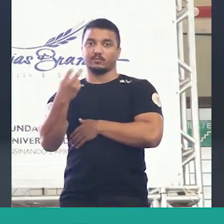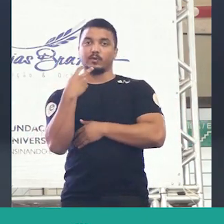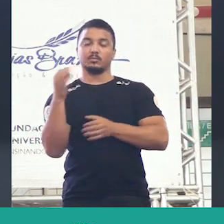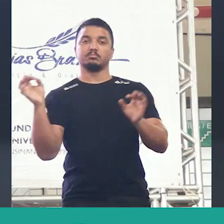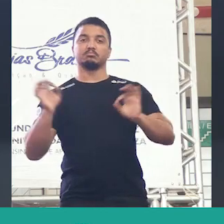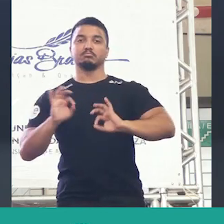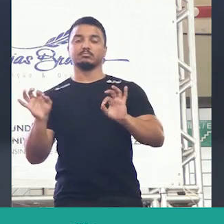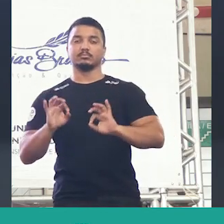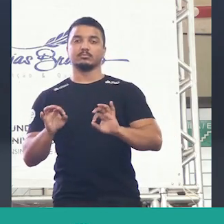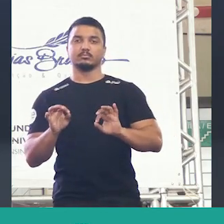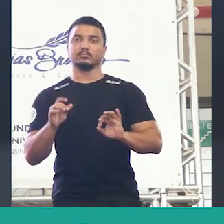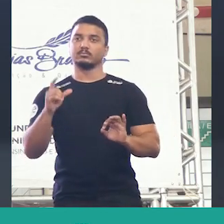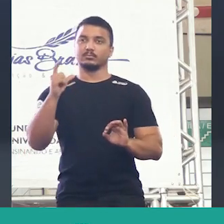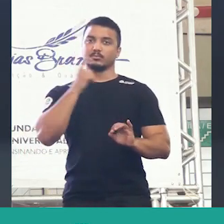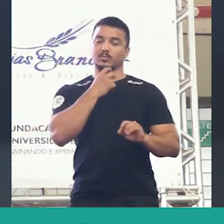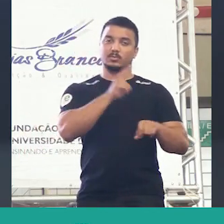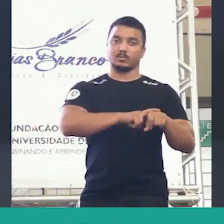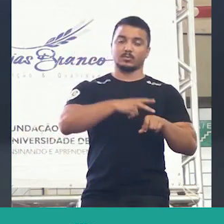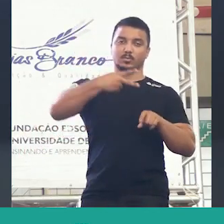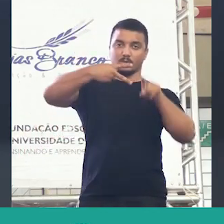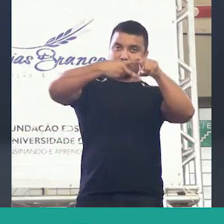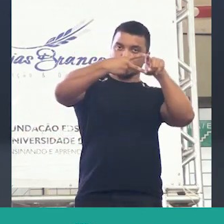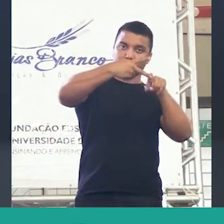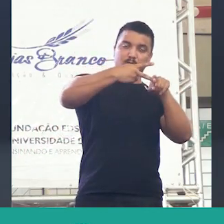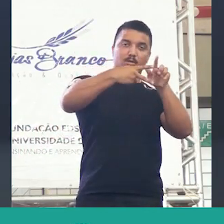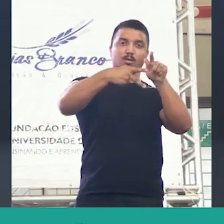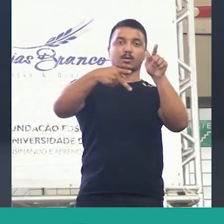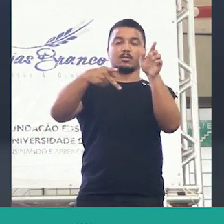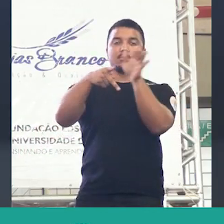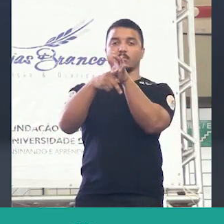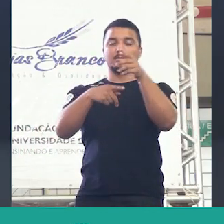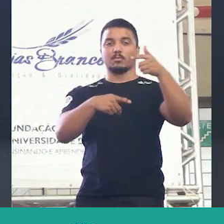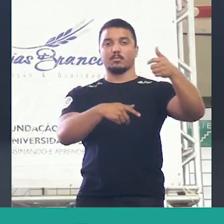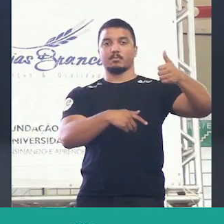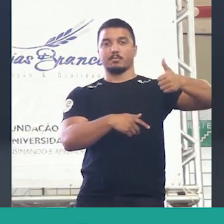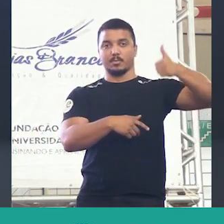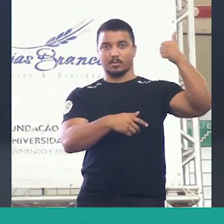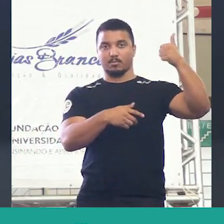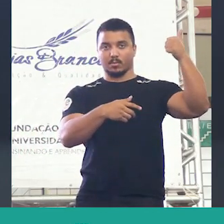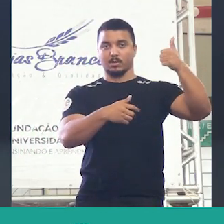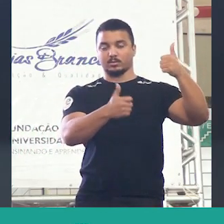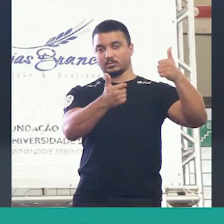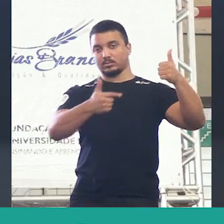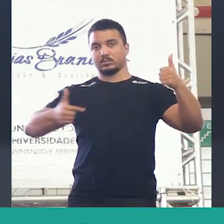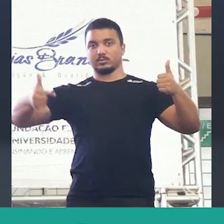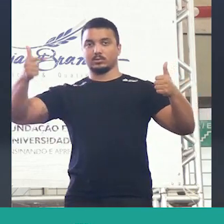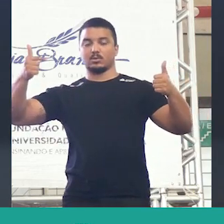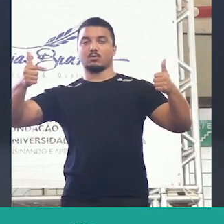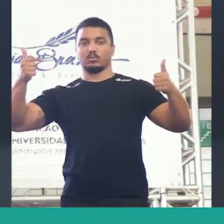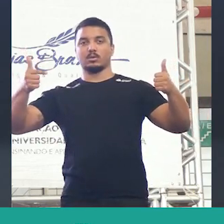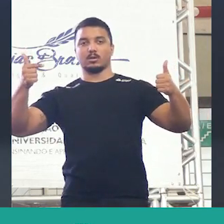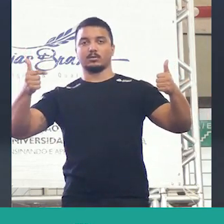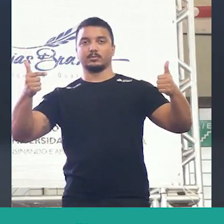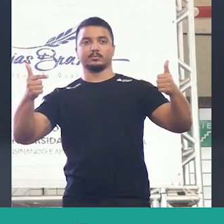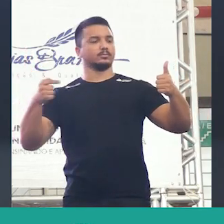ficou visível. Existem 2 tipos de fonte de luz. A fonte de luz pri e a fonte de luz